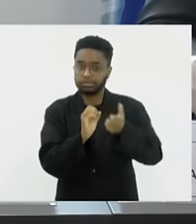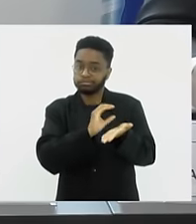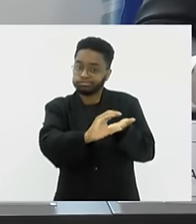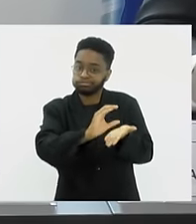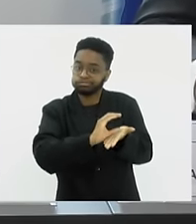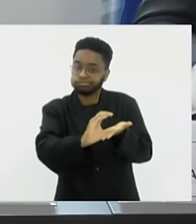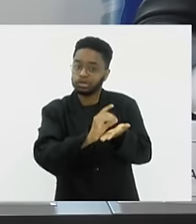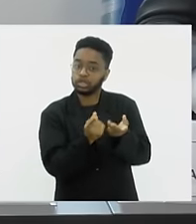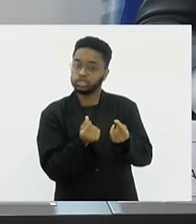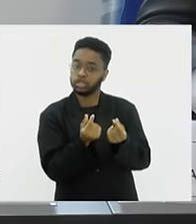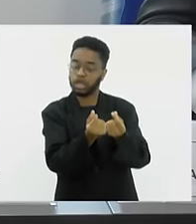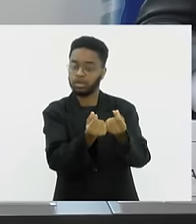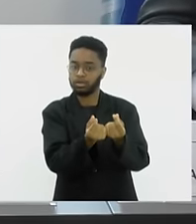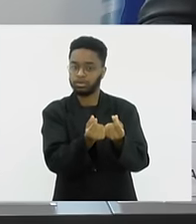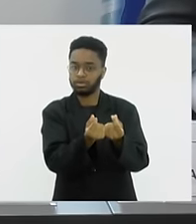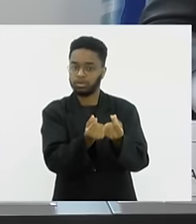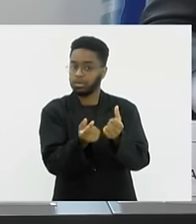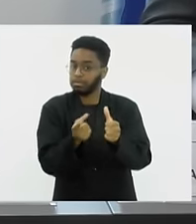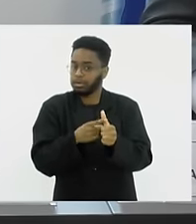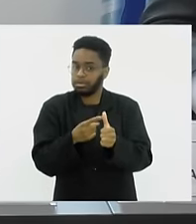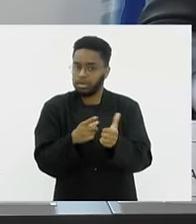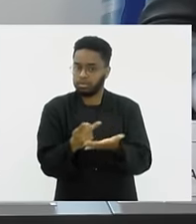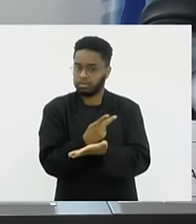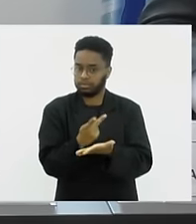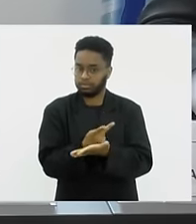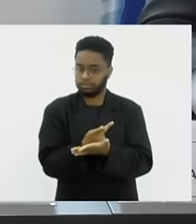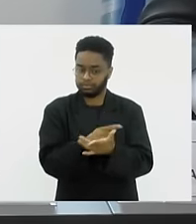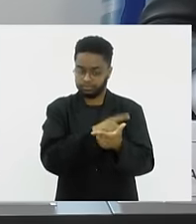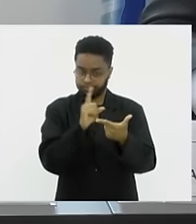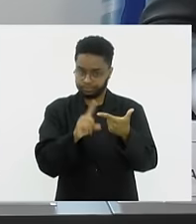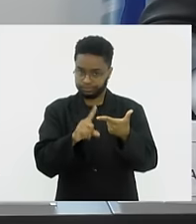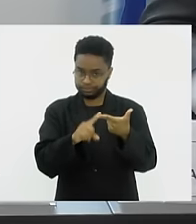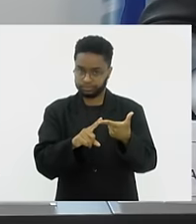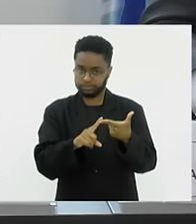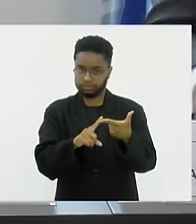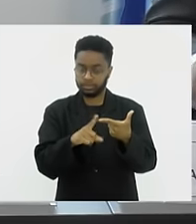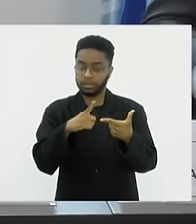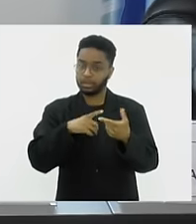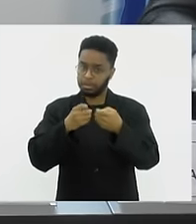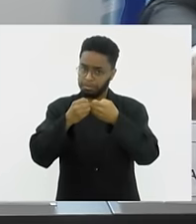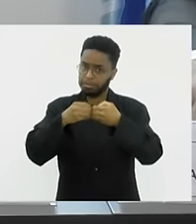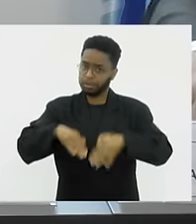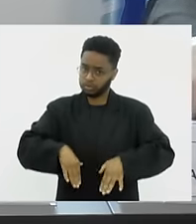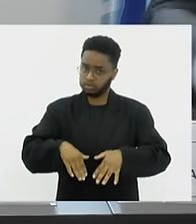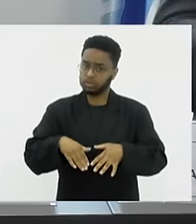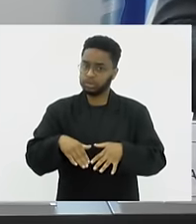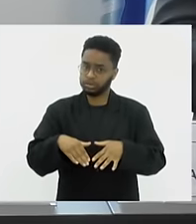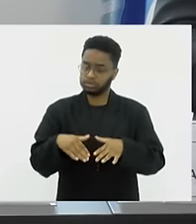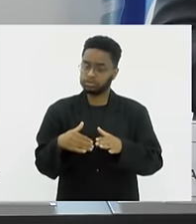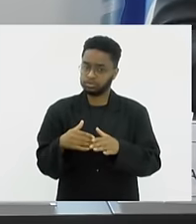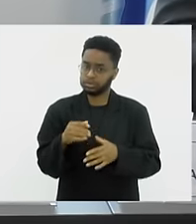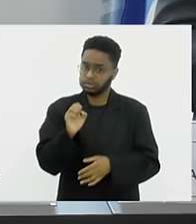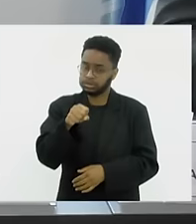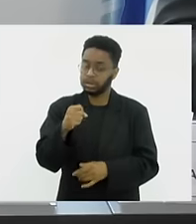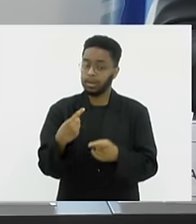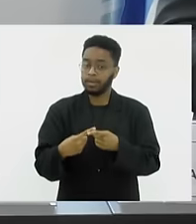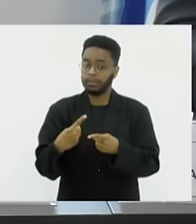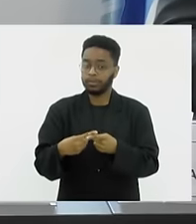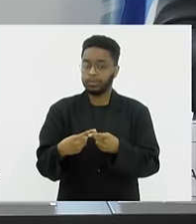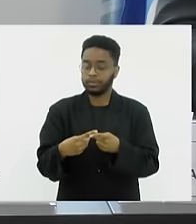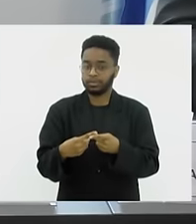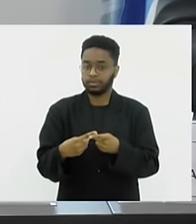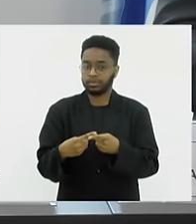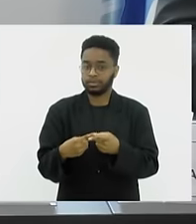recurso. Esse é o primeiro equívoco. O segundo, há um prejuízo ao erário, porque,